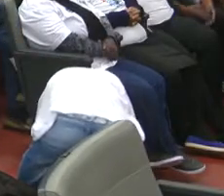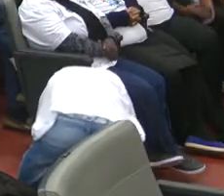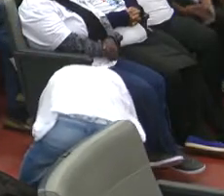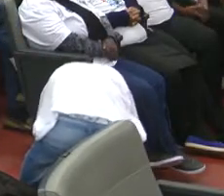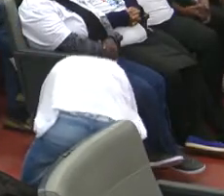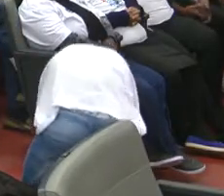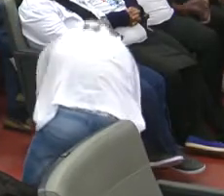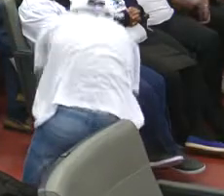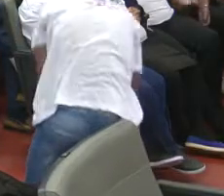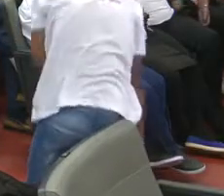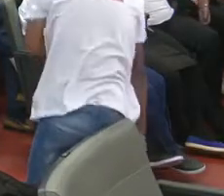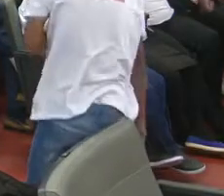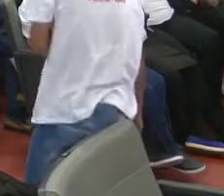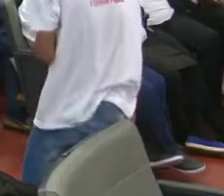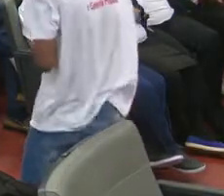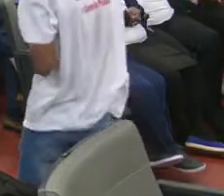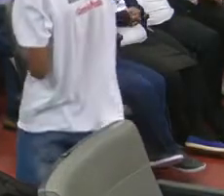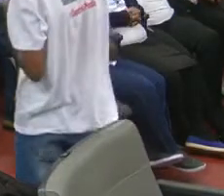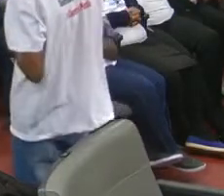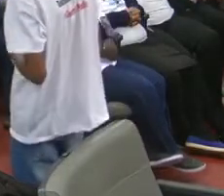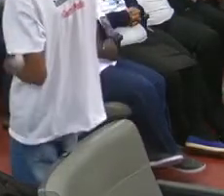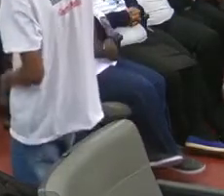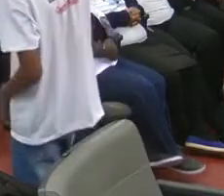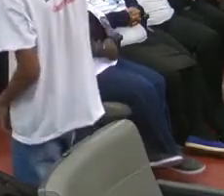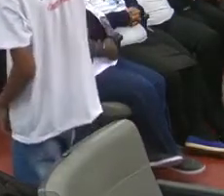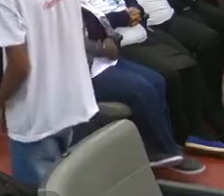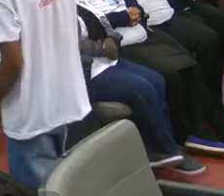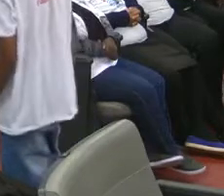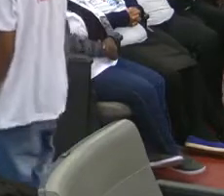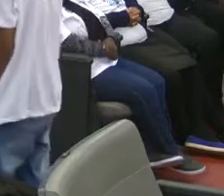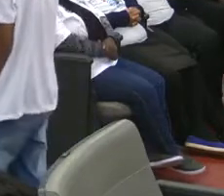E aí E aí